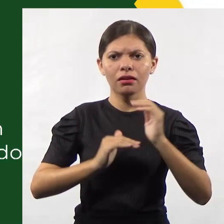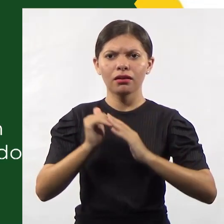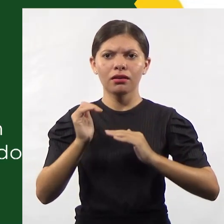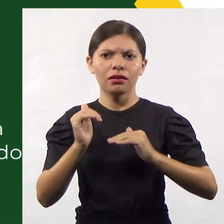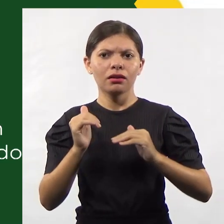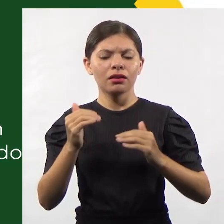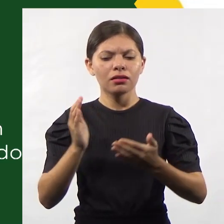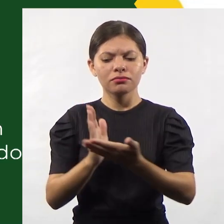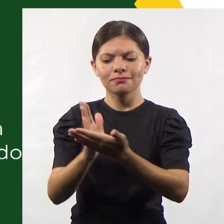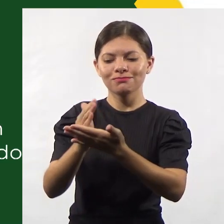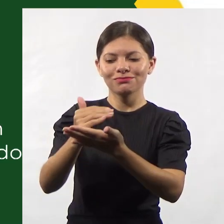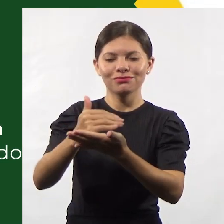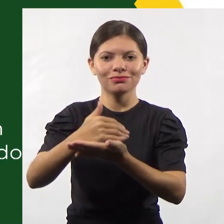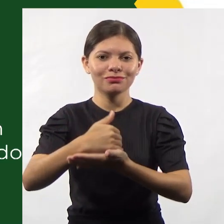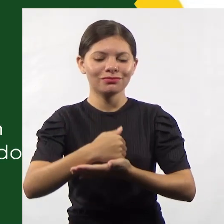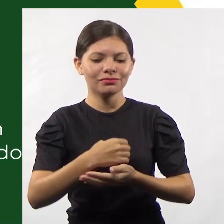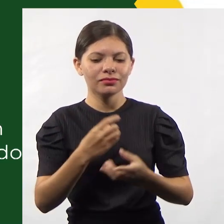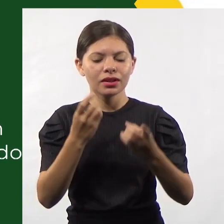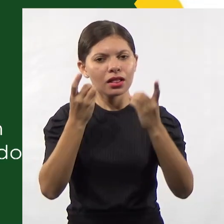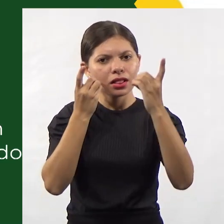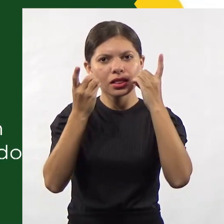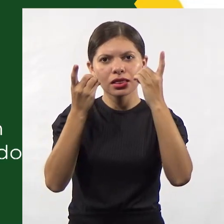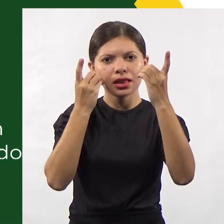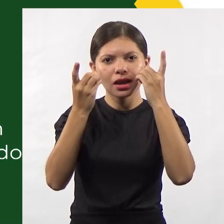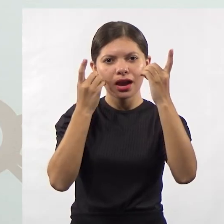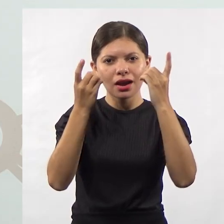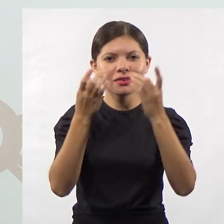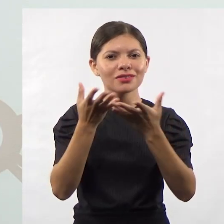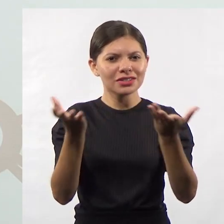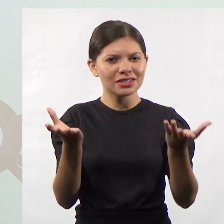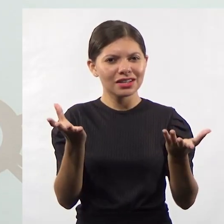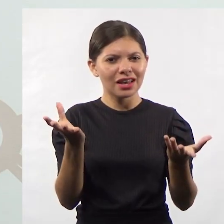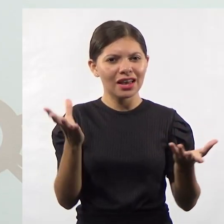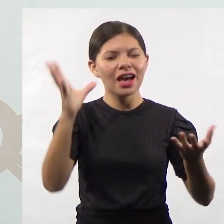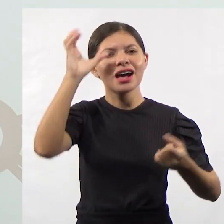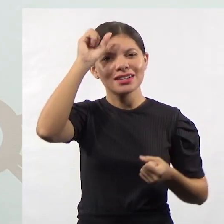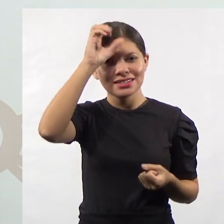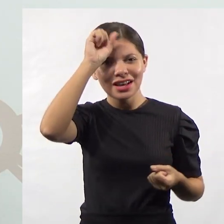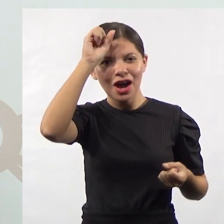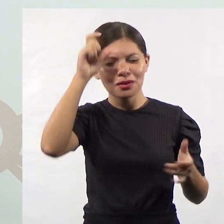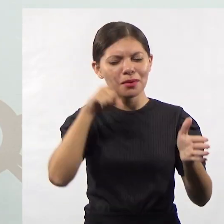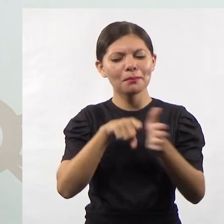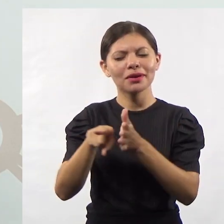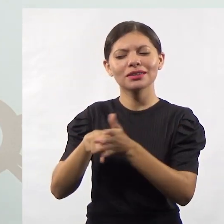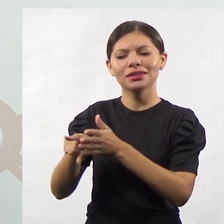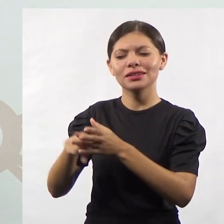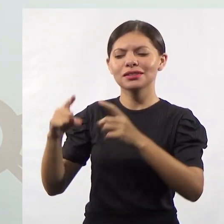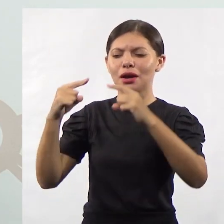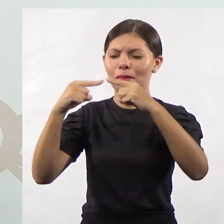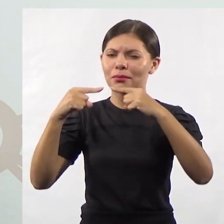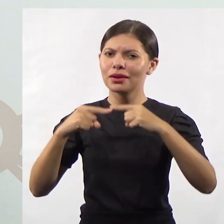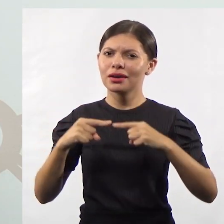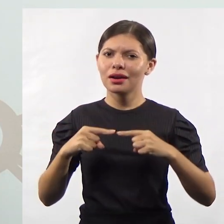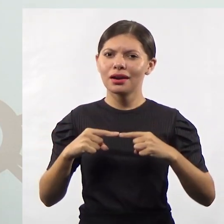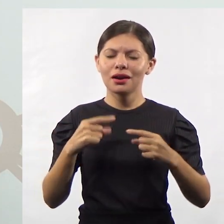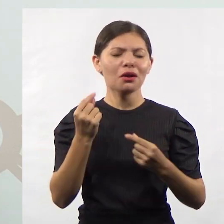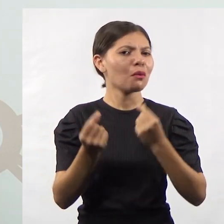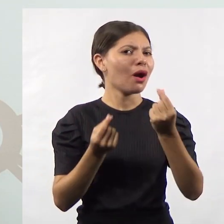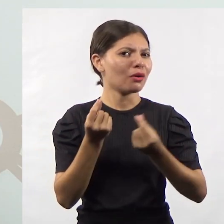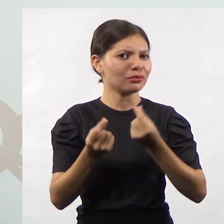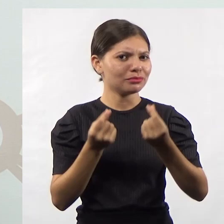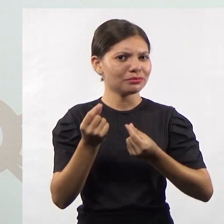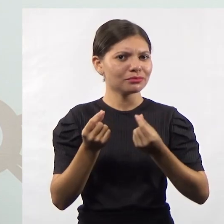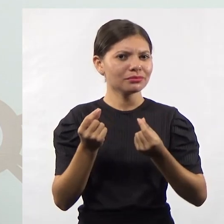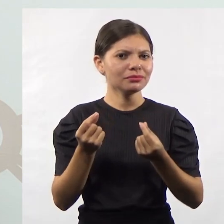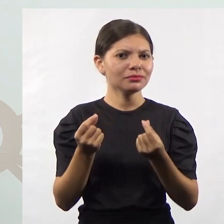coleta de dados. Ah, e será que você já descobriu aí qual que é a pesquisa que vocês vão aplicar, então? Aqui da